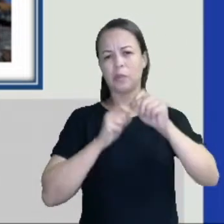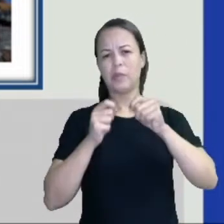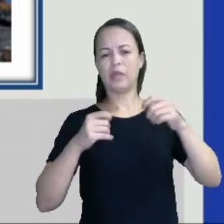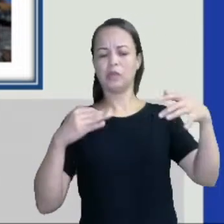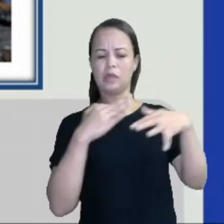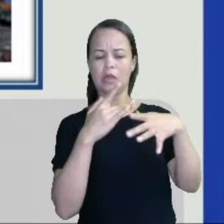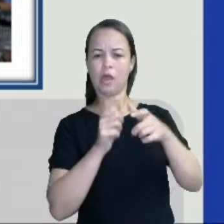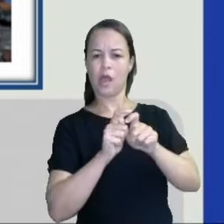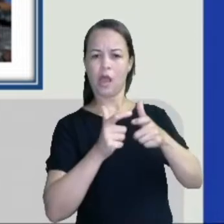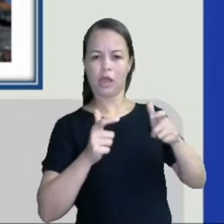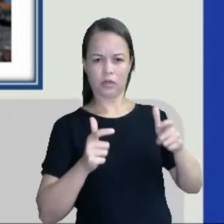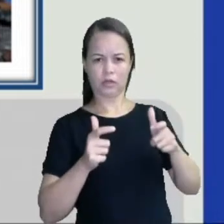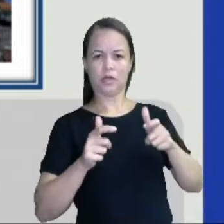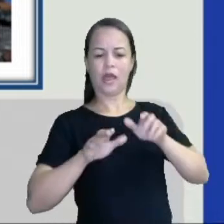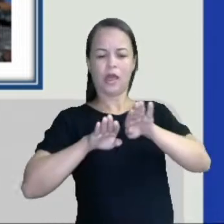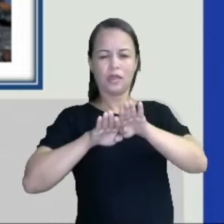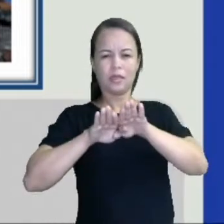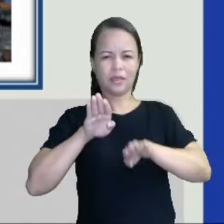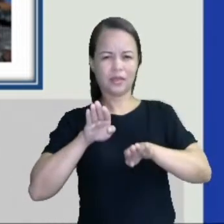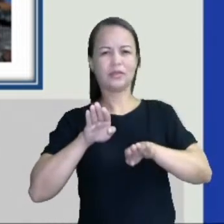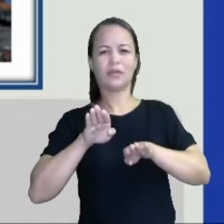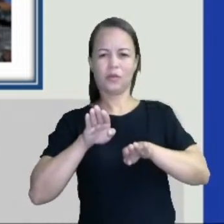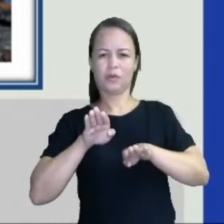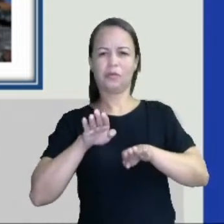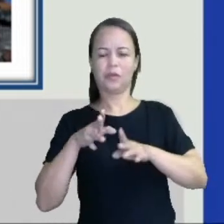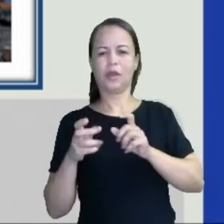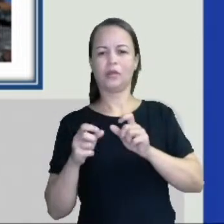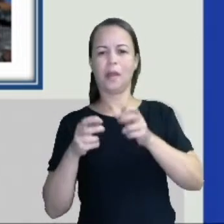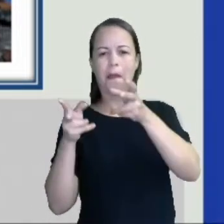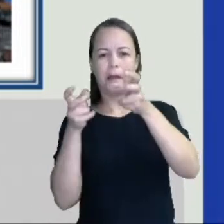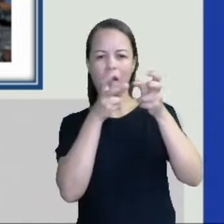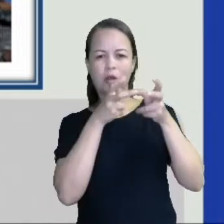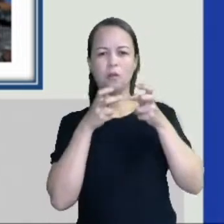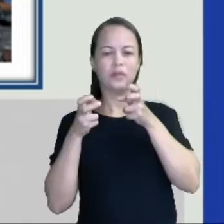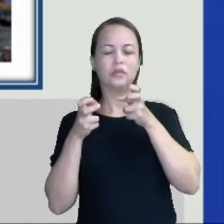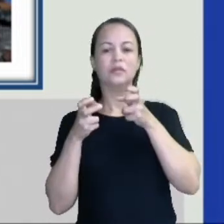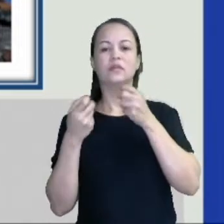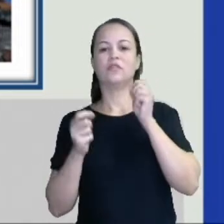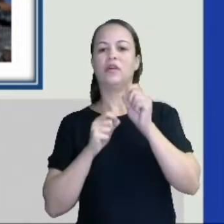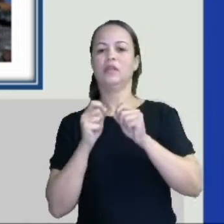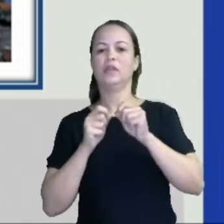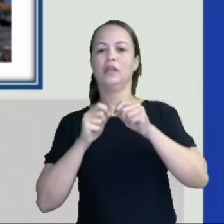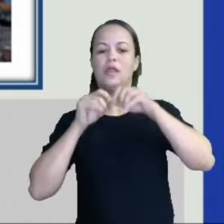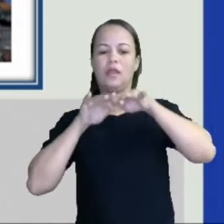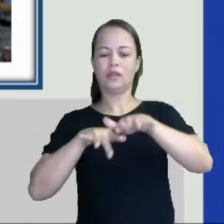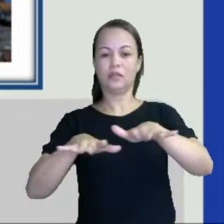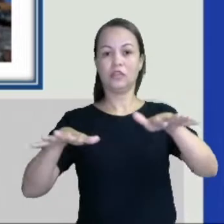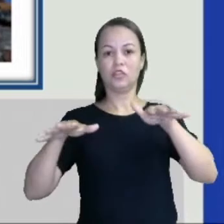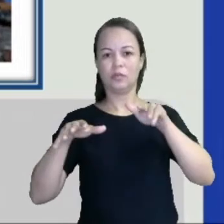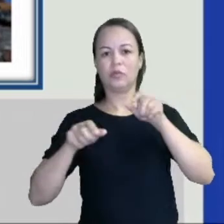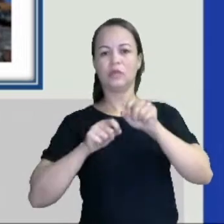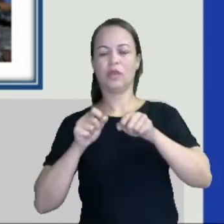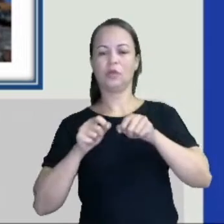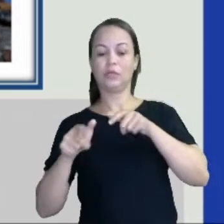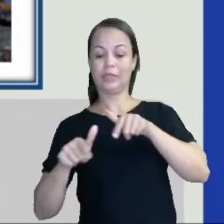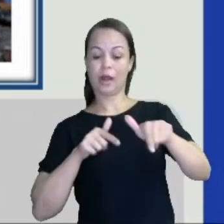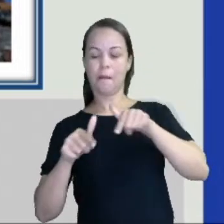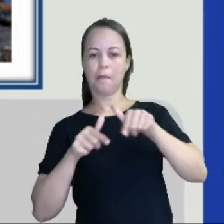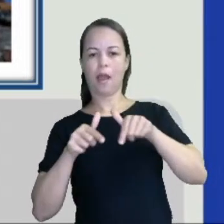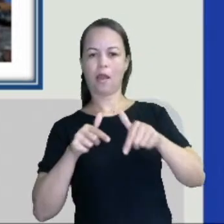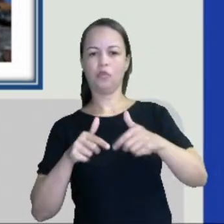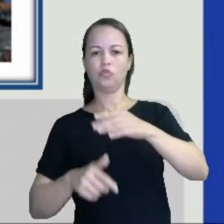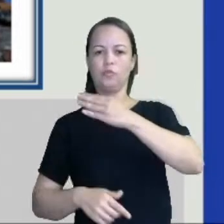urbanos, essas desigualdades podem ser observadas na distribuição dos serviços